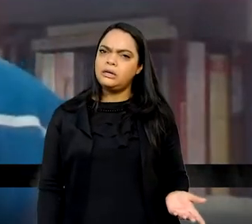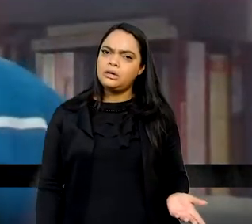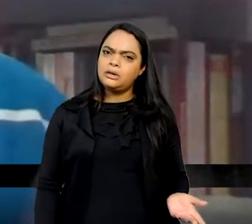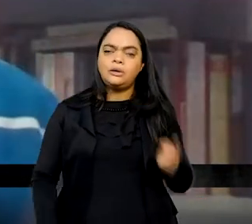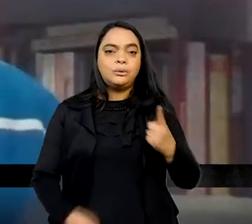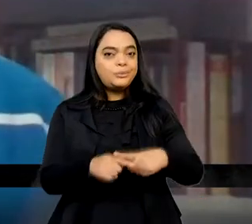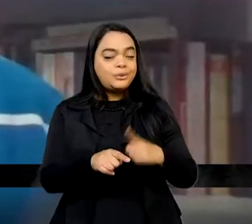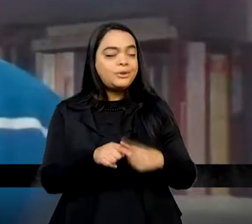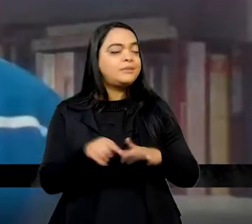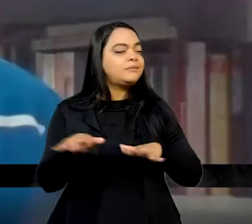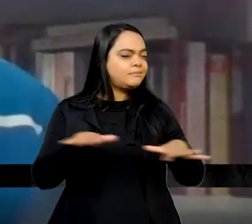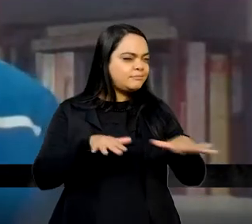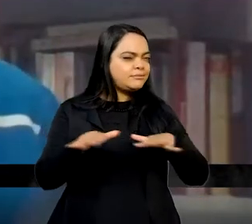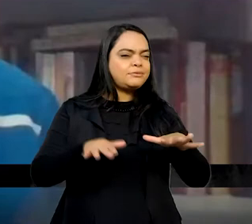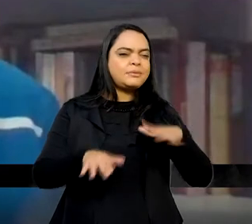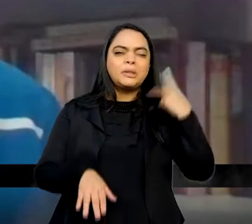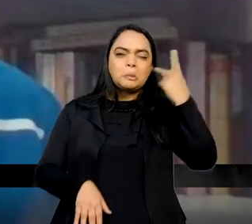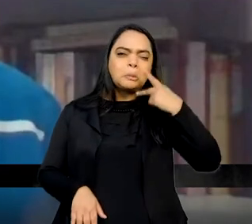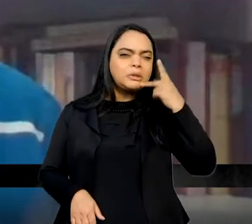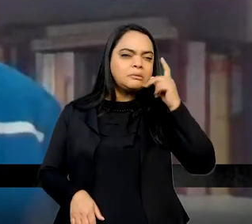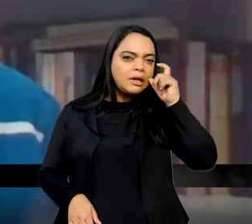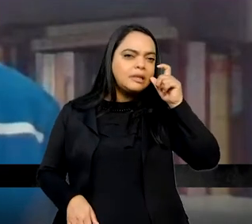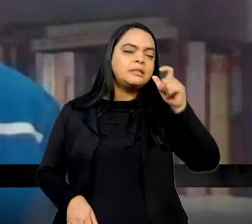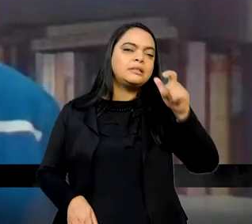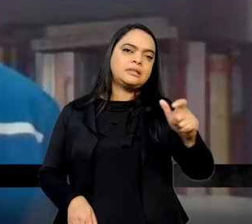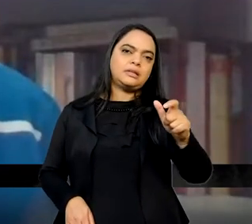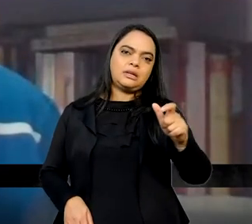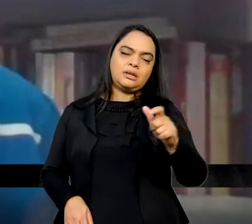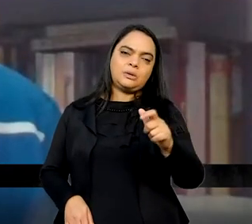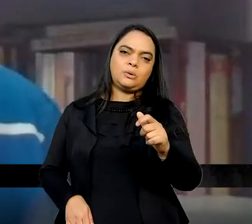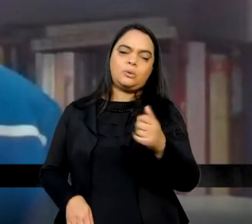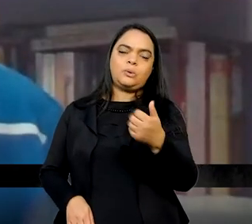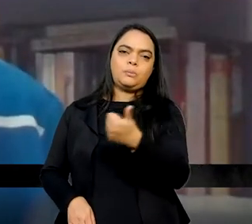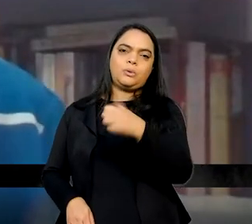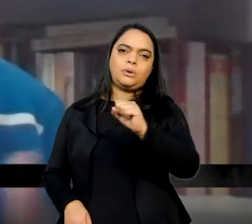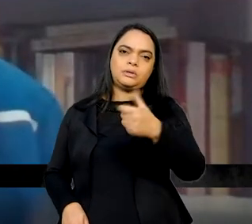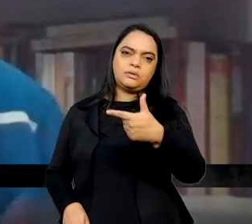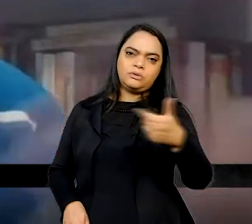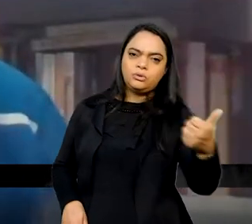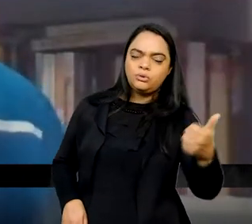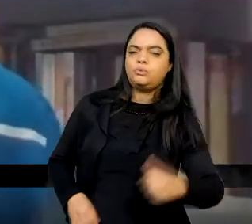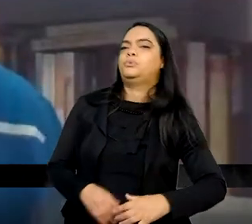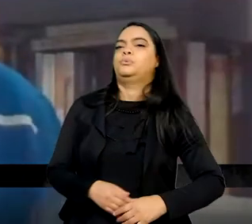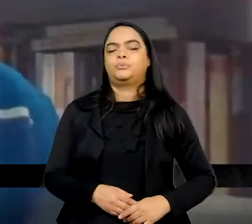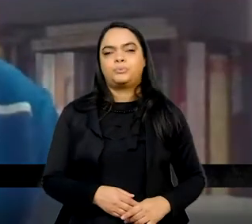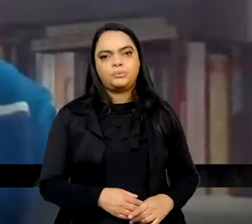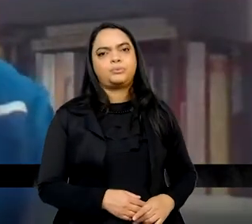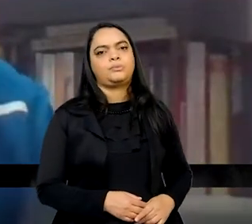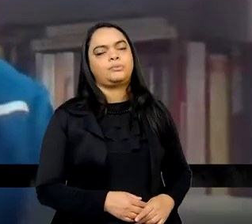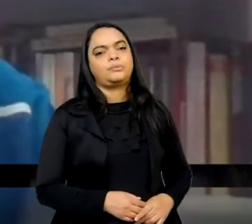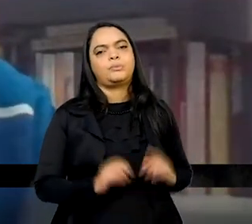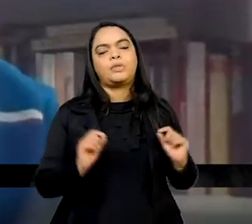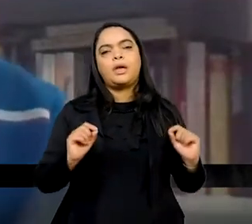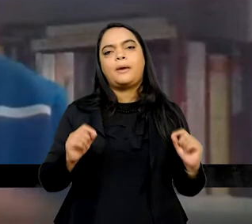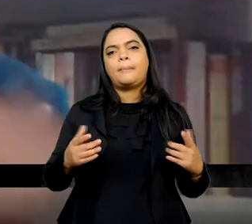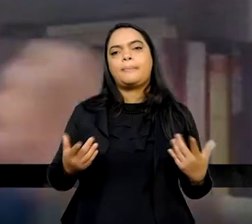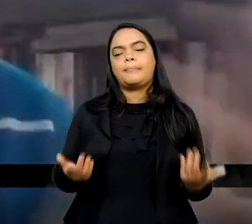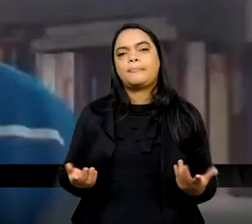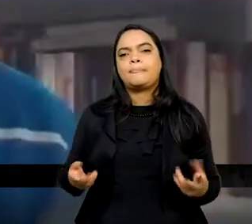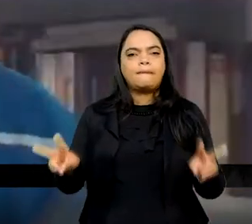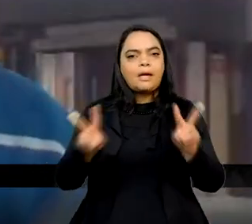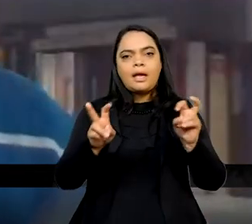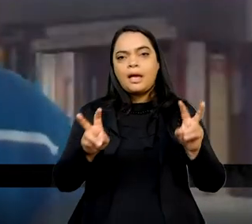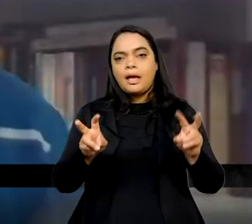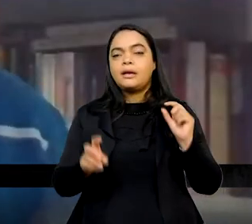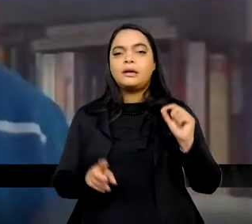momento político muito interessante, o 21, que a Revolução do Porto, né, a